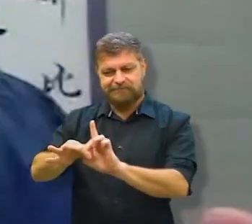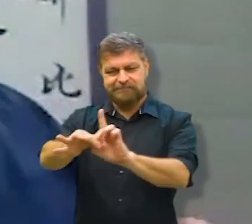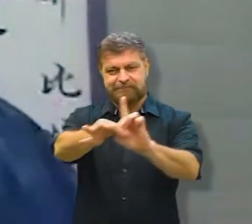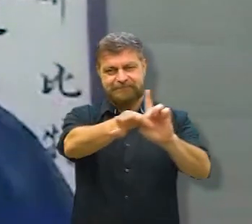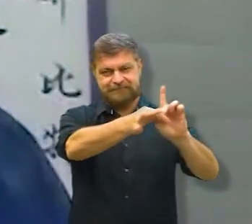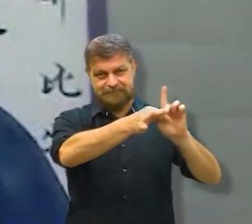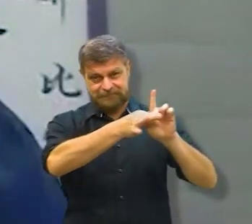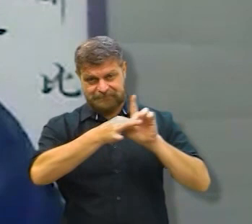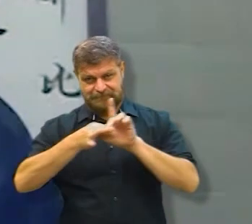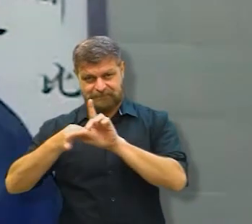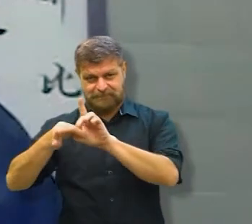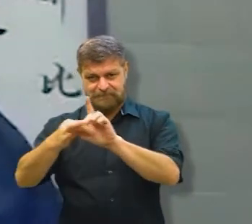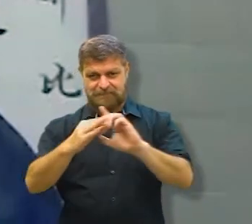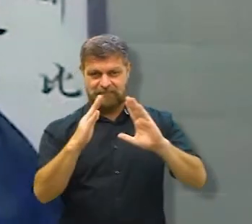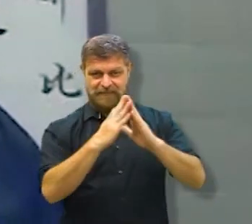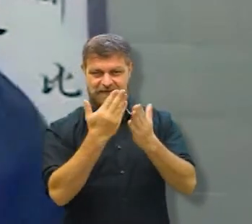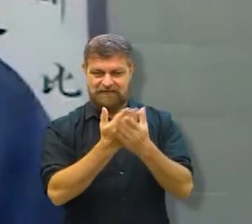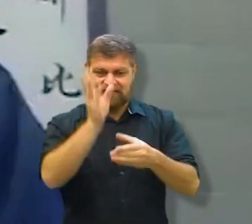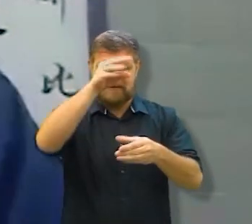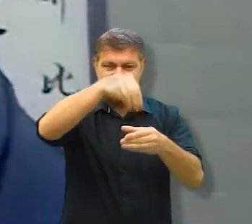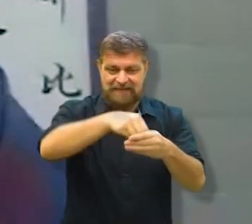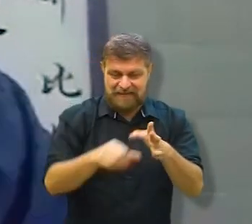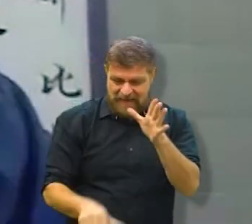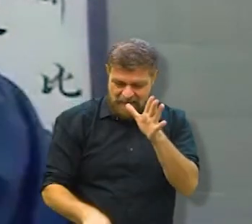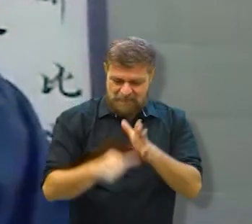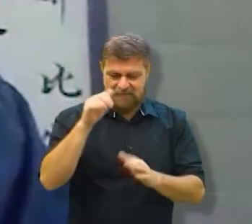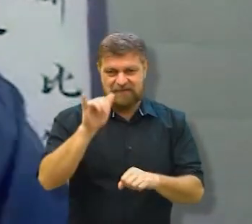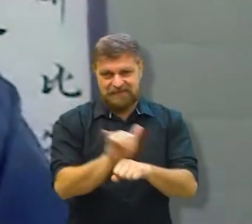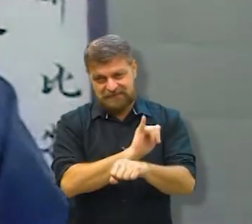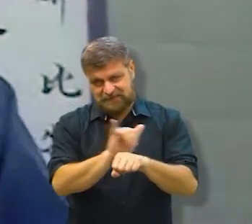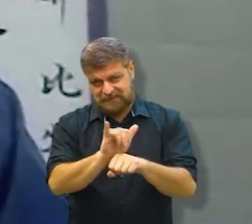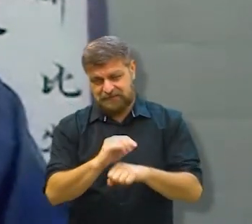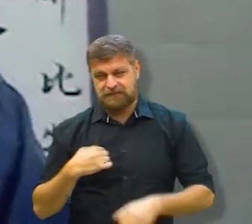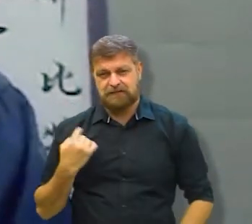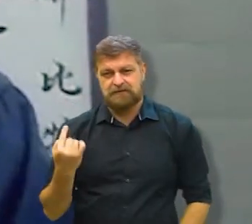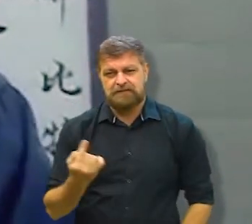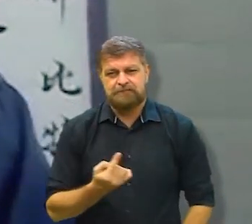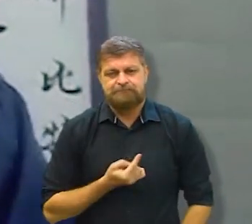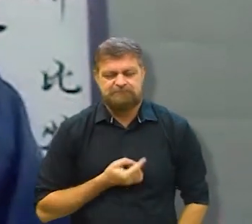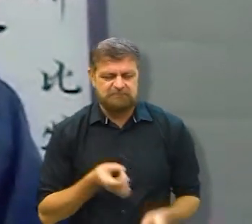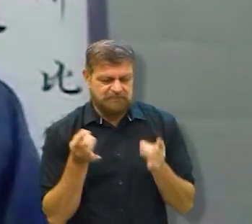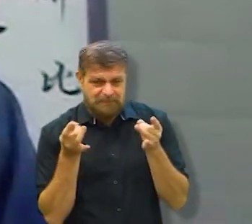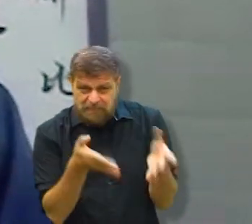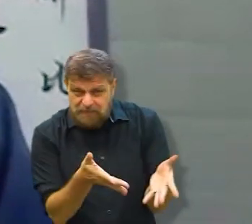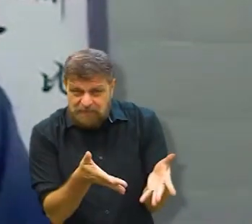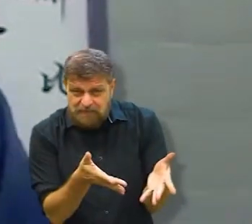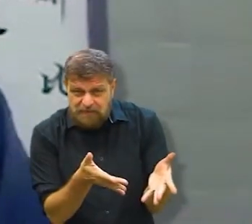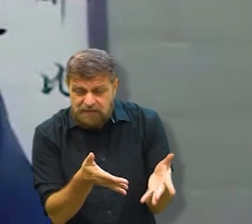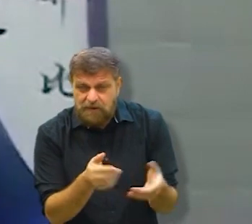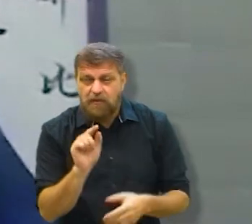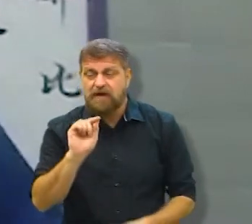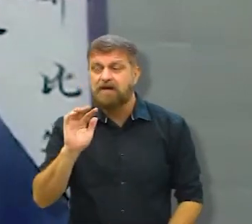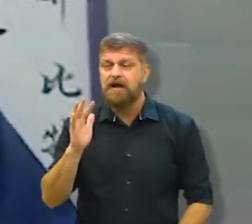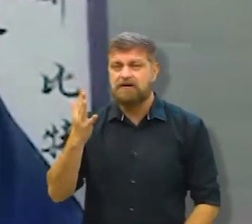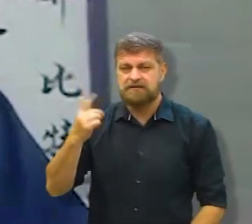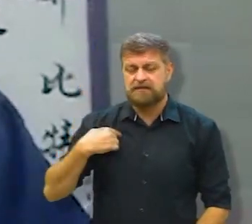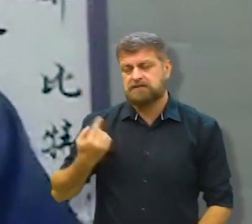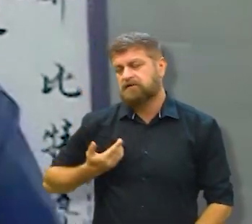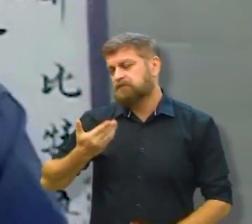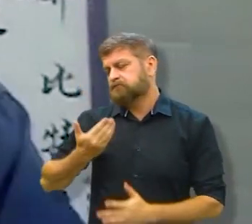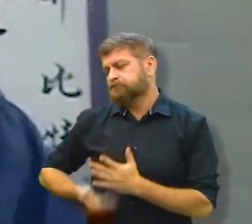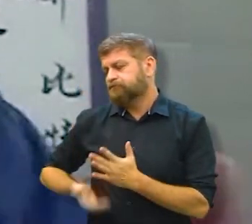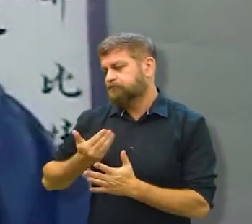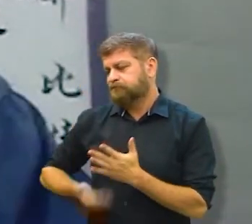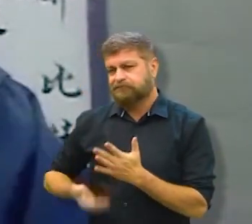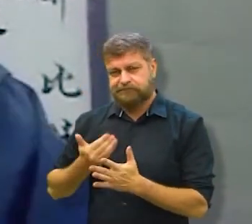da vida coletiva de uma escola. Esse é o primeiro passo, porque se a gente abandonar esse aspecto, a gente vai